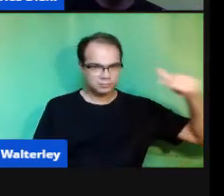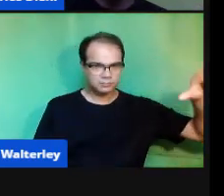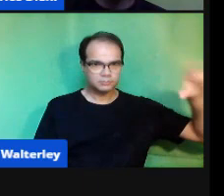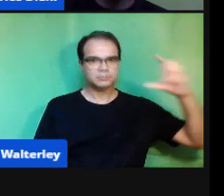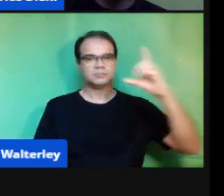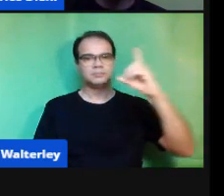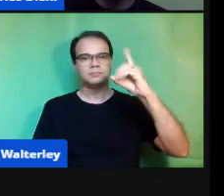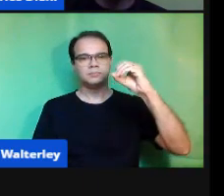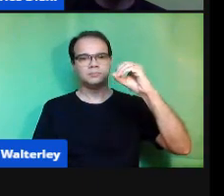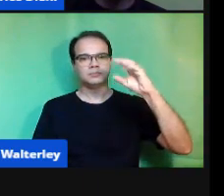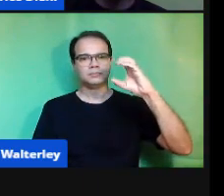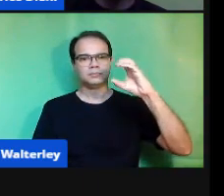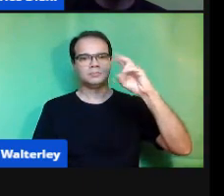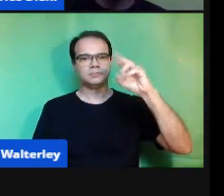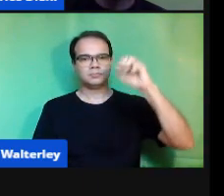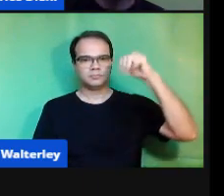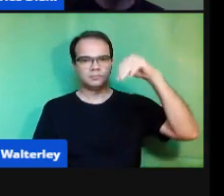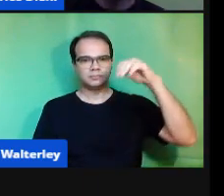bem polêmico.